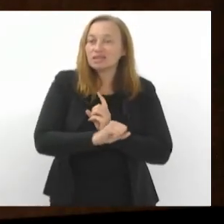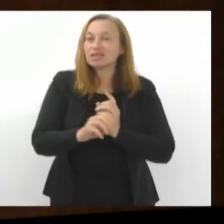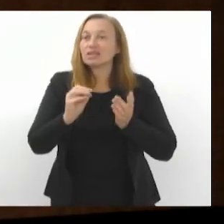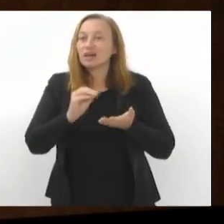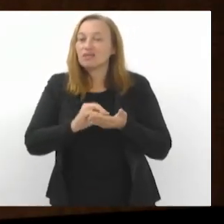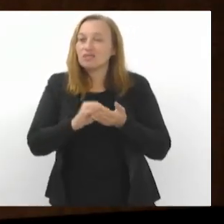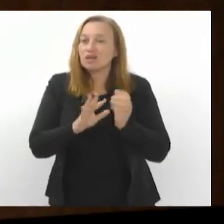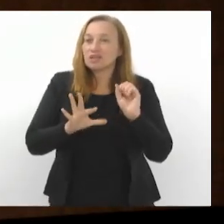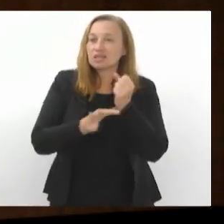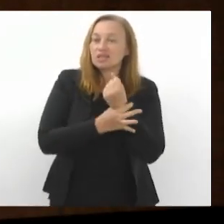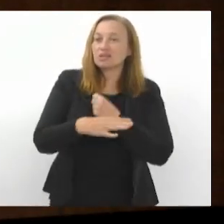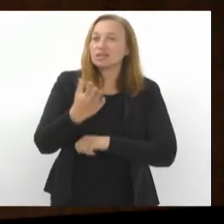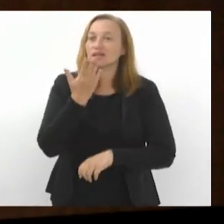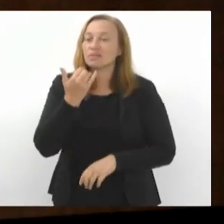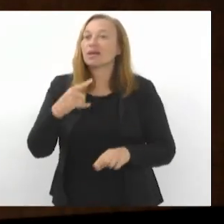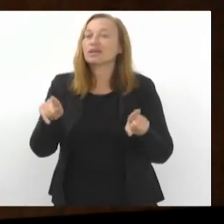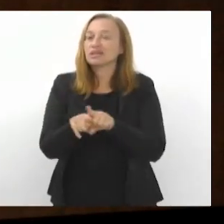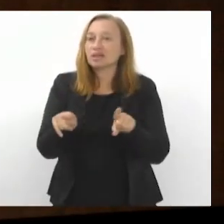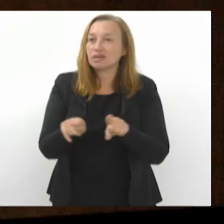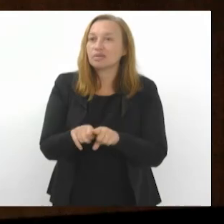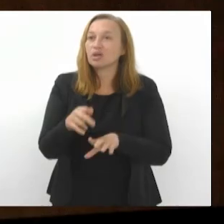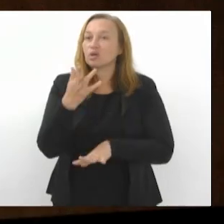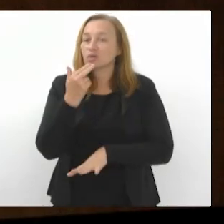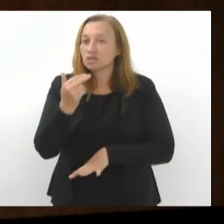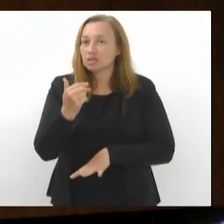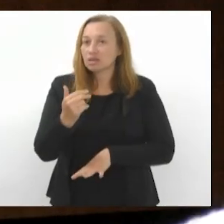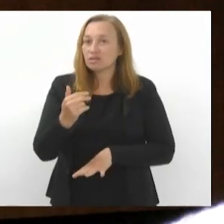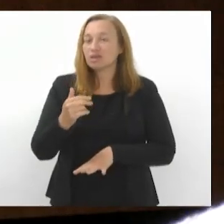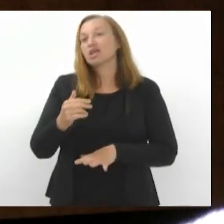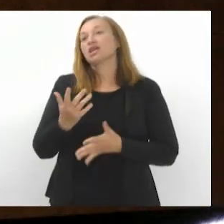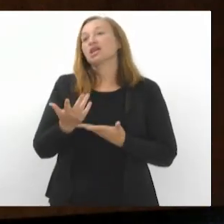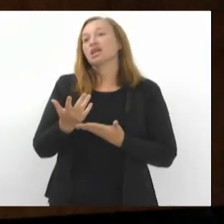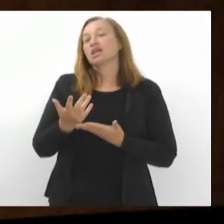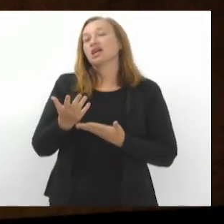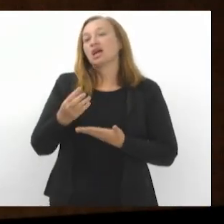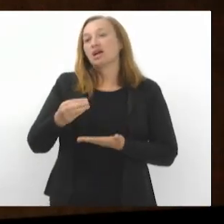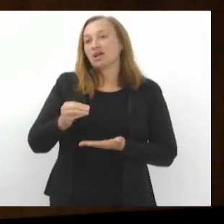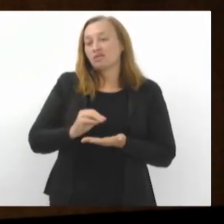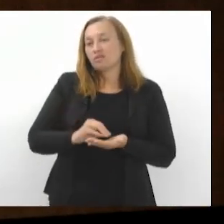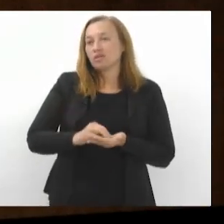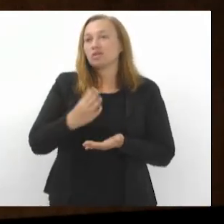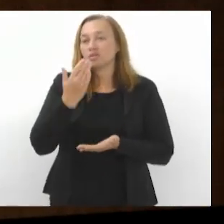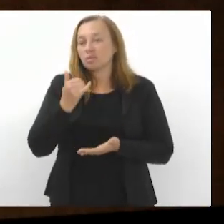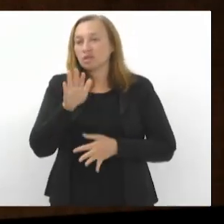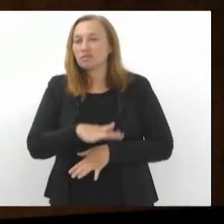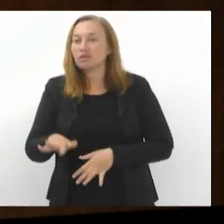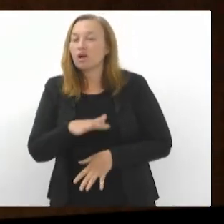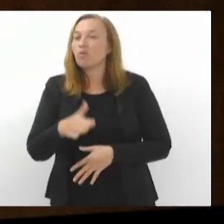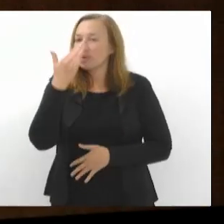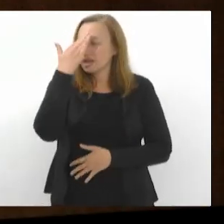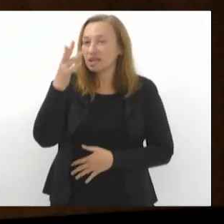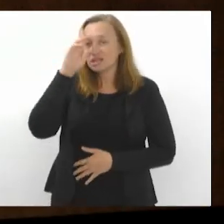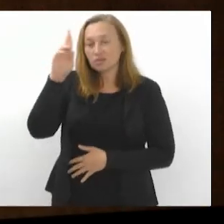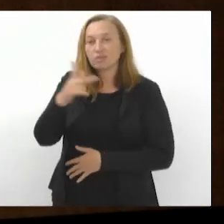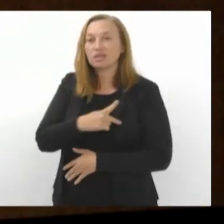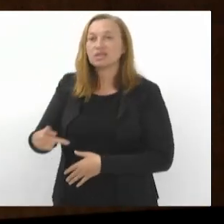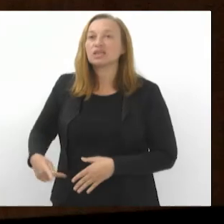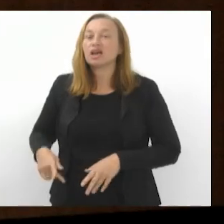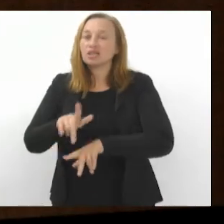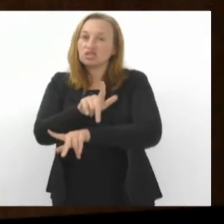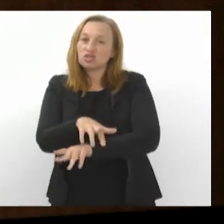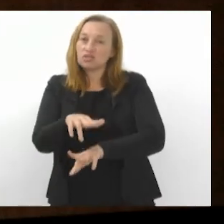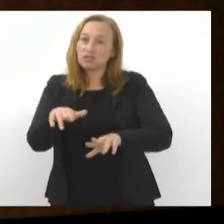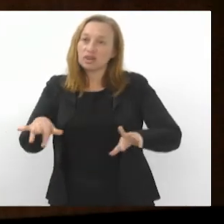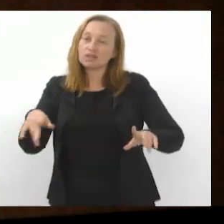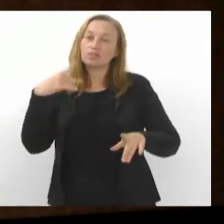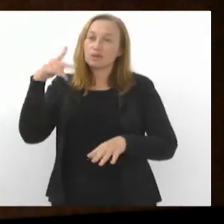insegurança alimentar e também a desnutrição infantil. Então, muito obrigada, presidente, obrigada também aos diversos